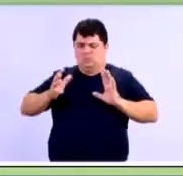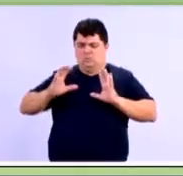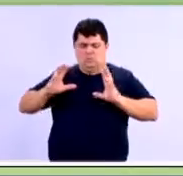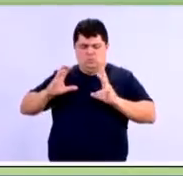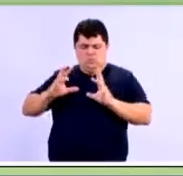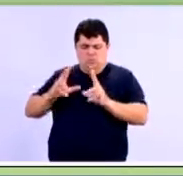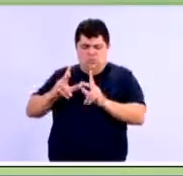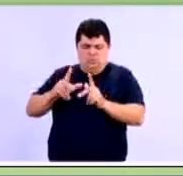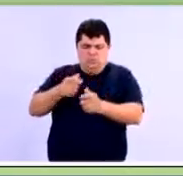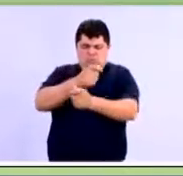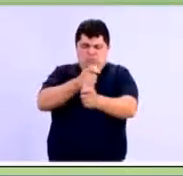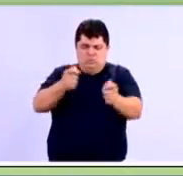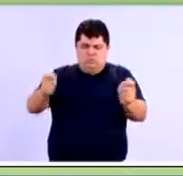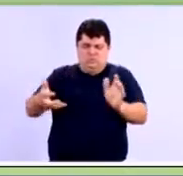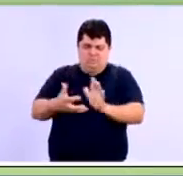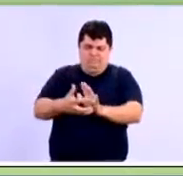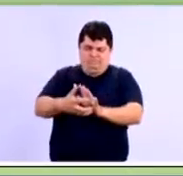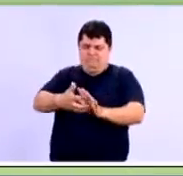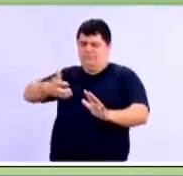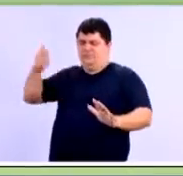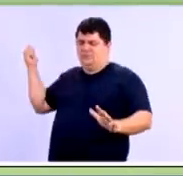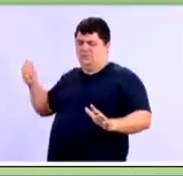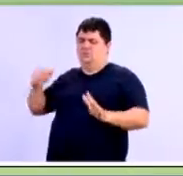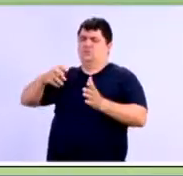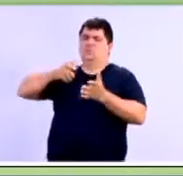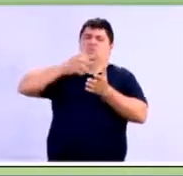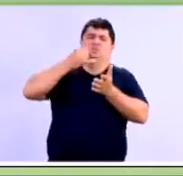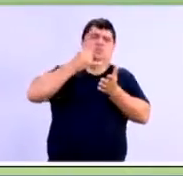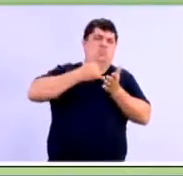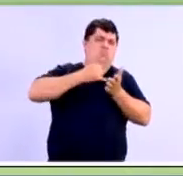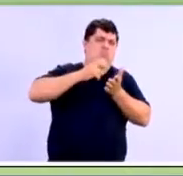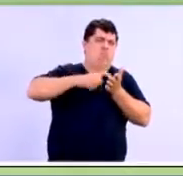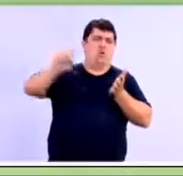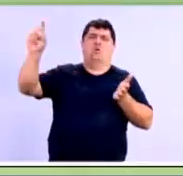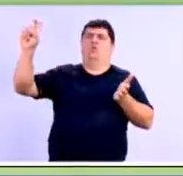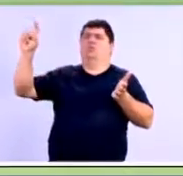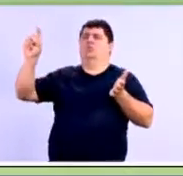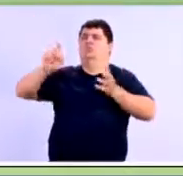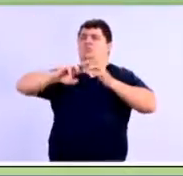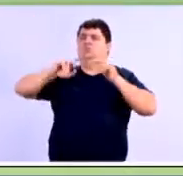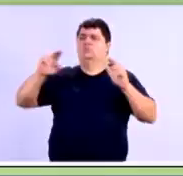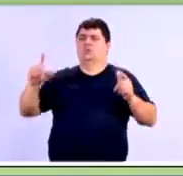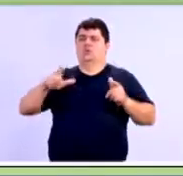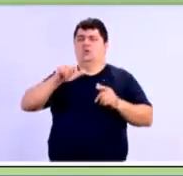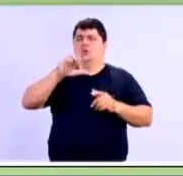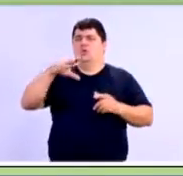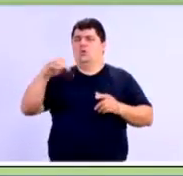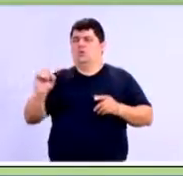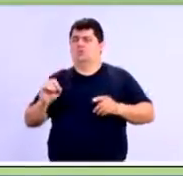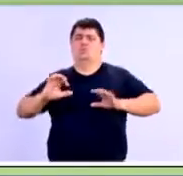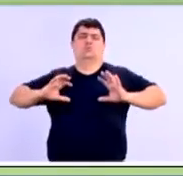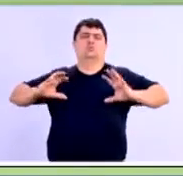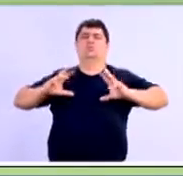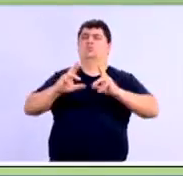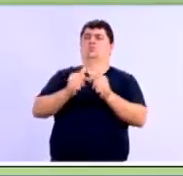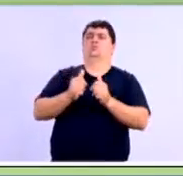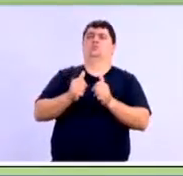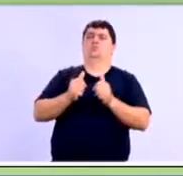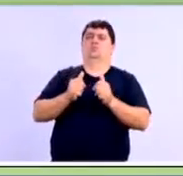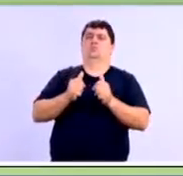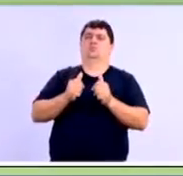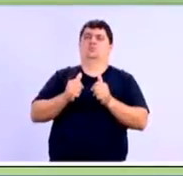a empresa tem, incluindo a tributação sobre os lucros. Uma ressalva que a gente faz aqui é que as empresas do